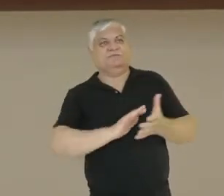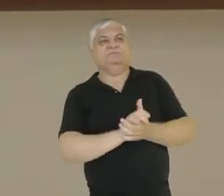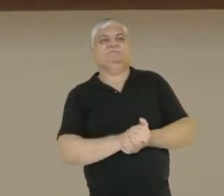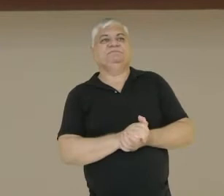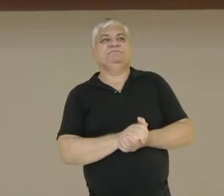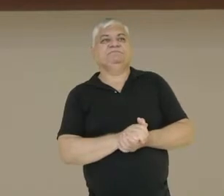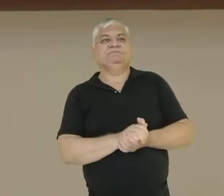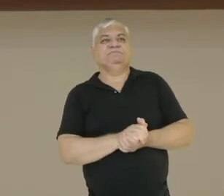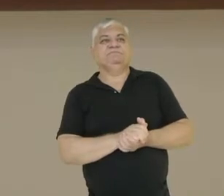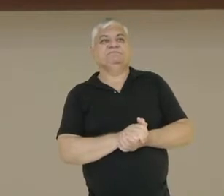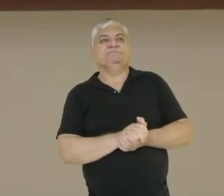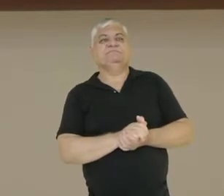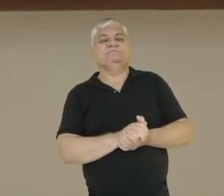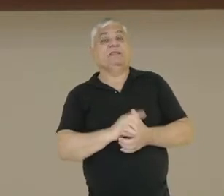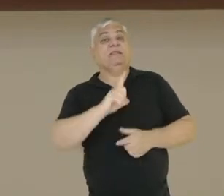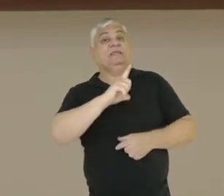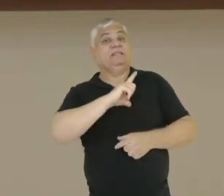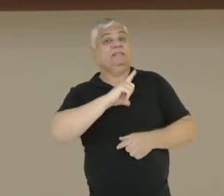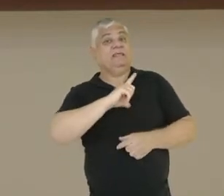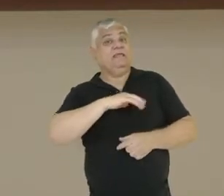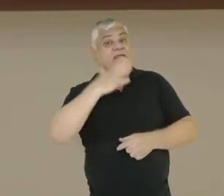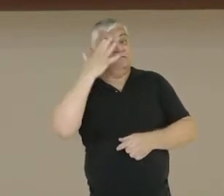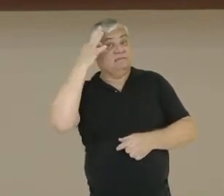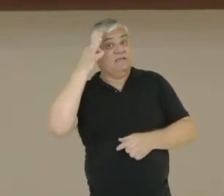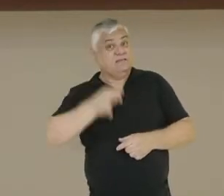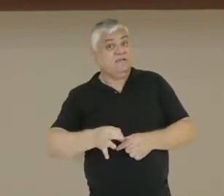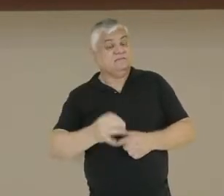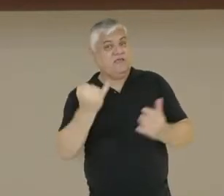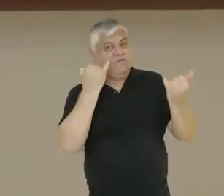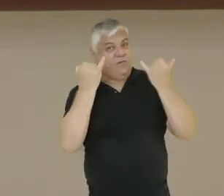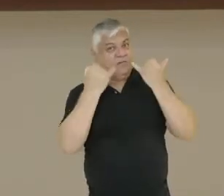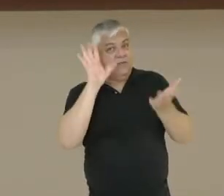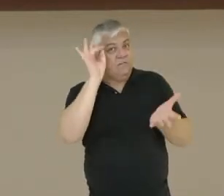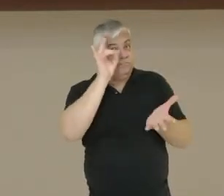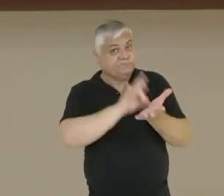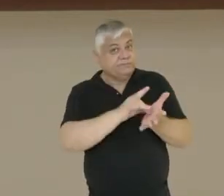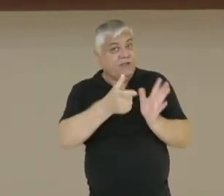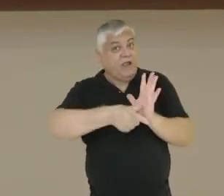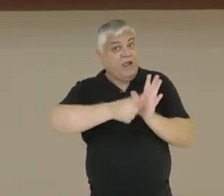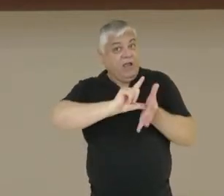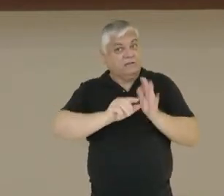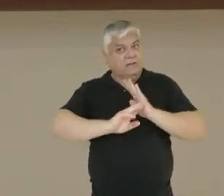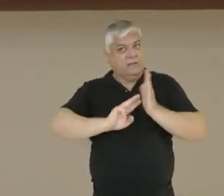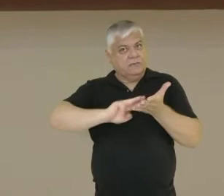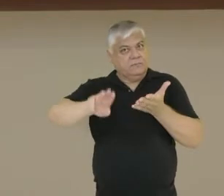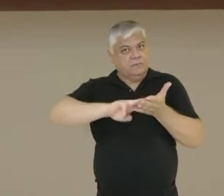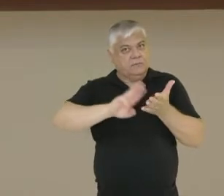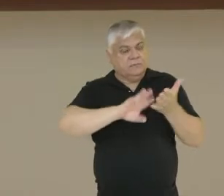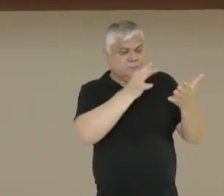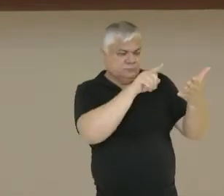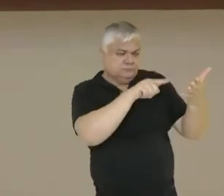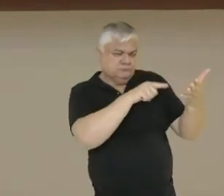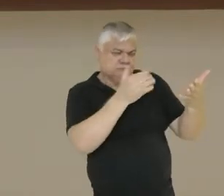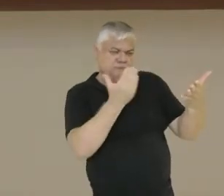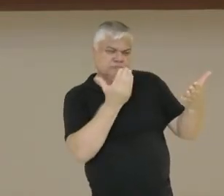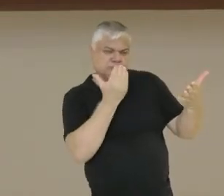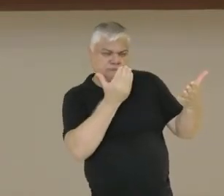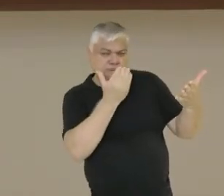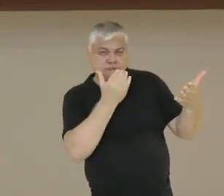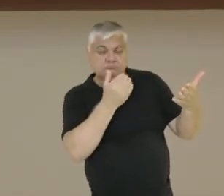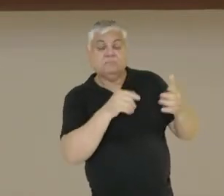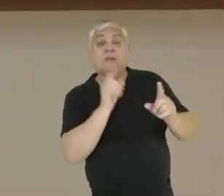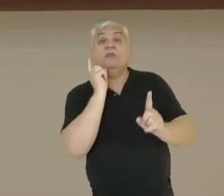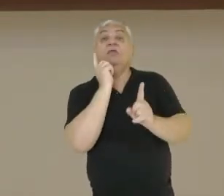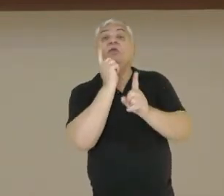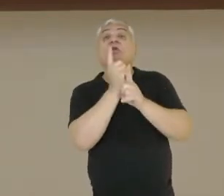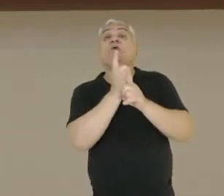2. Tenha certeza de que é uma informação verdadeira antes de compartilhá-la. Identifique a oração subordinada